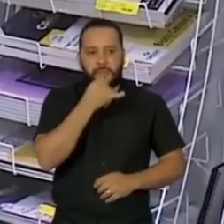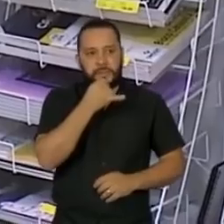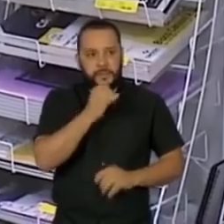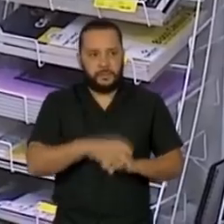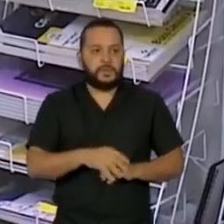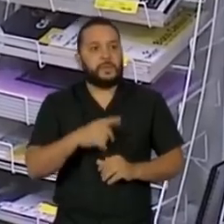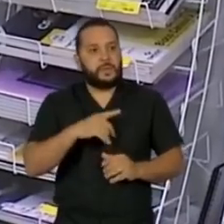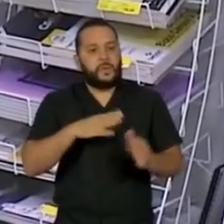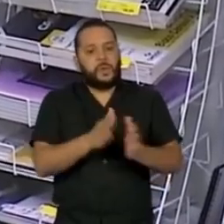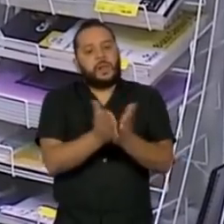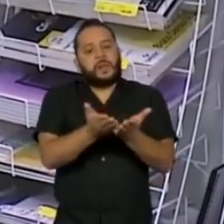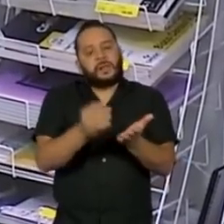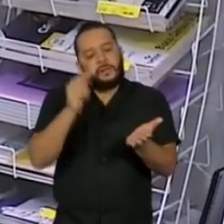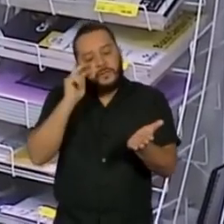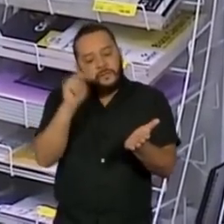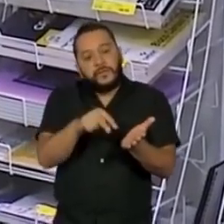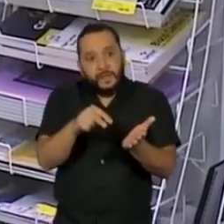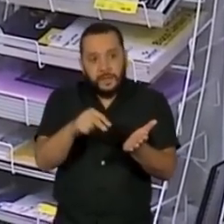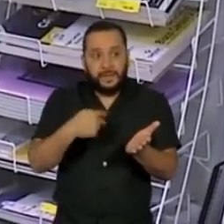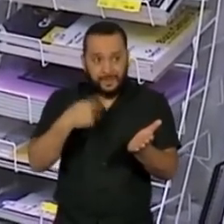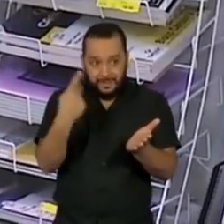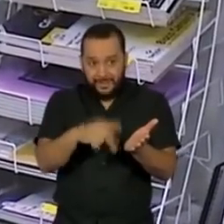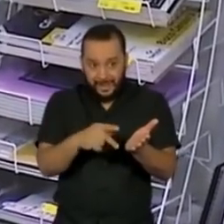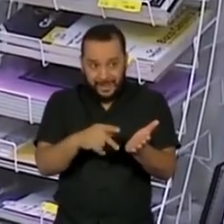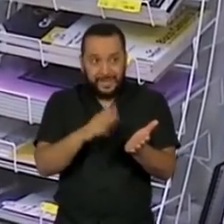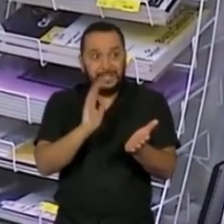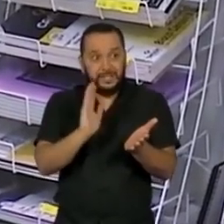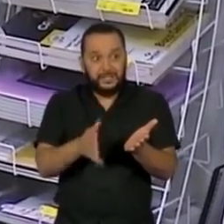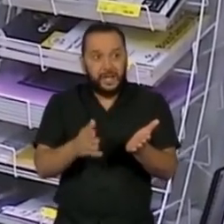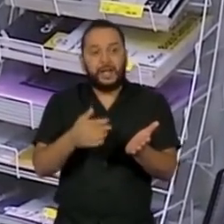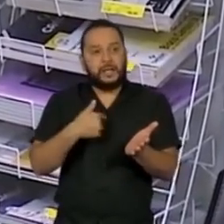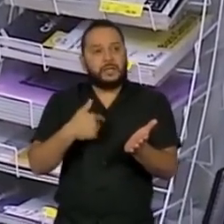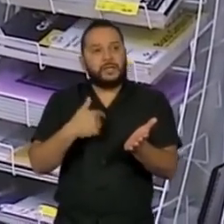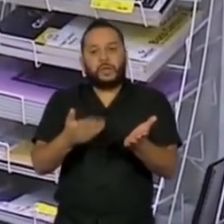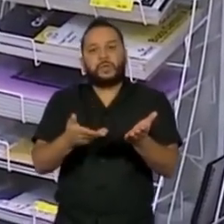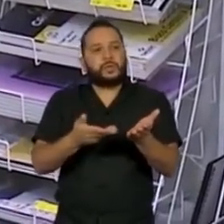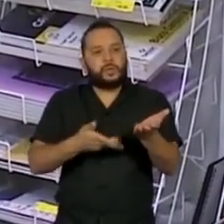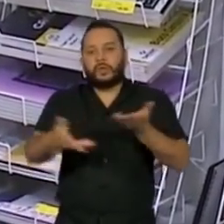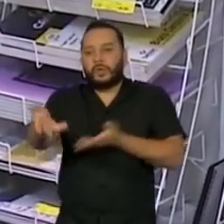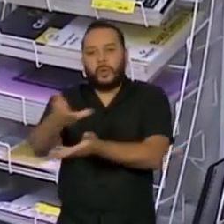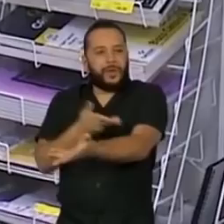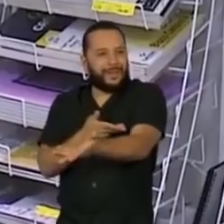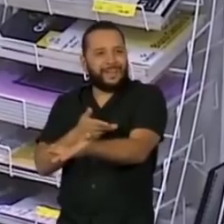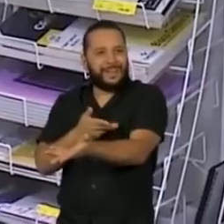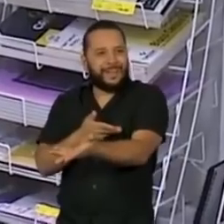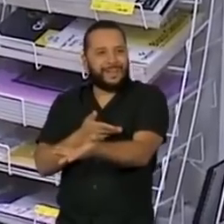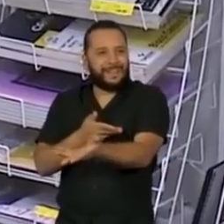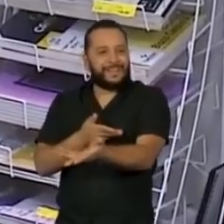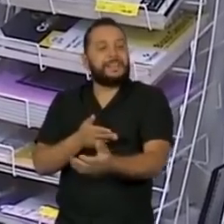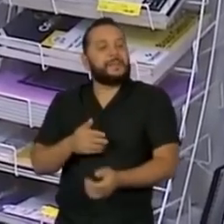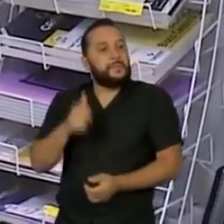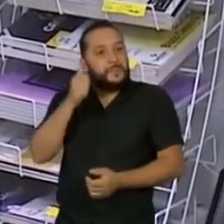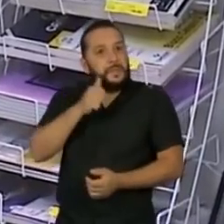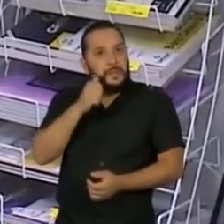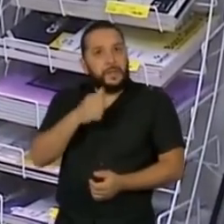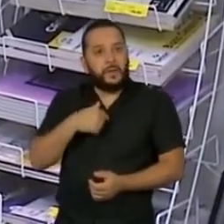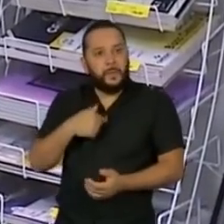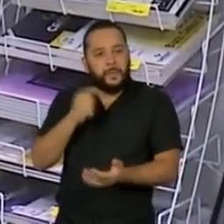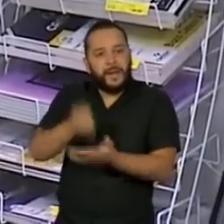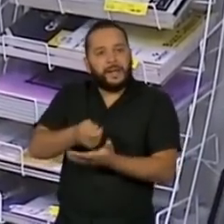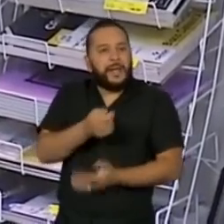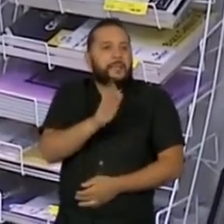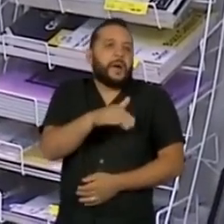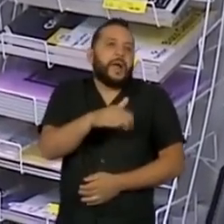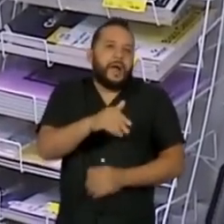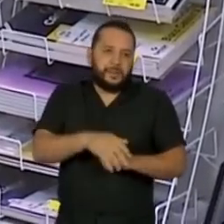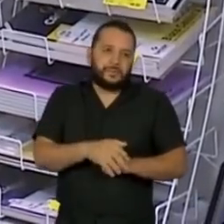peguei os livros... dele, que estava terminando o terceiro ano, troquei por livros da minha menina e paguei só uma diferencinha,